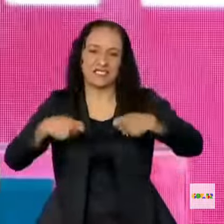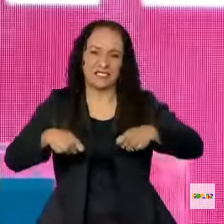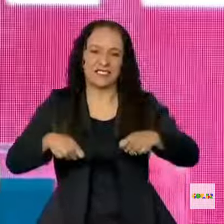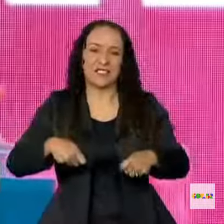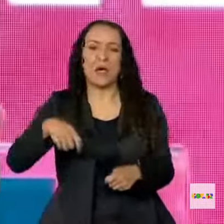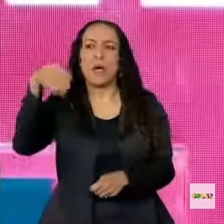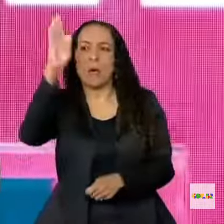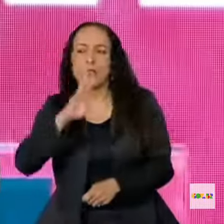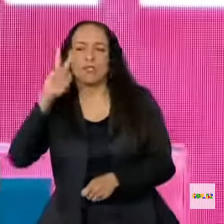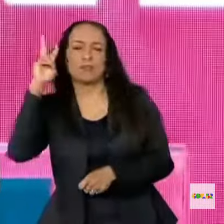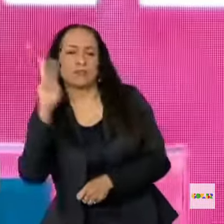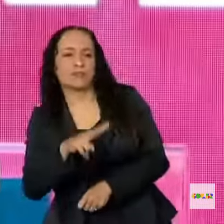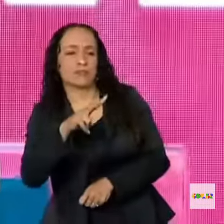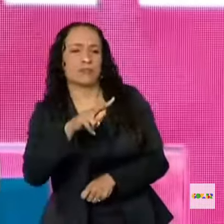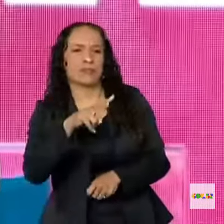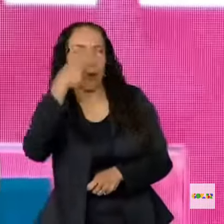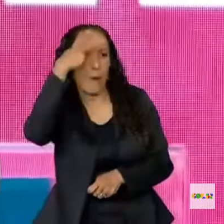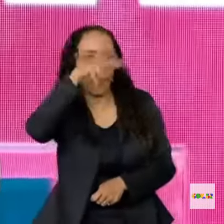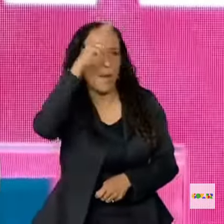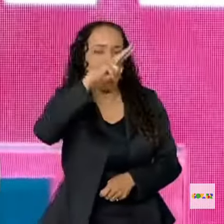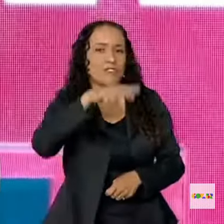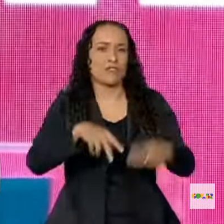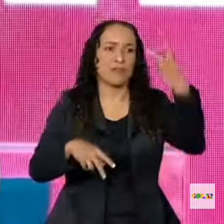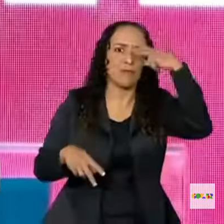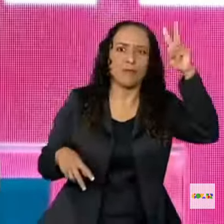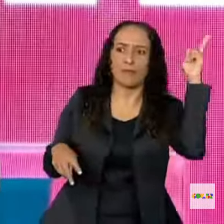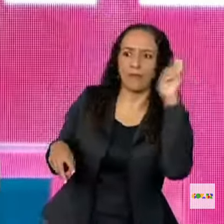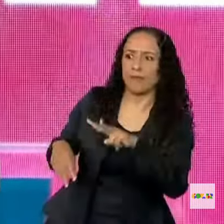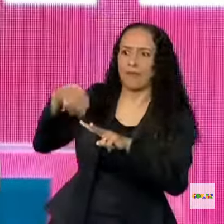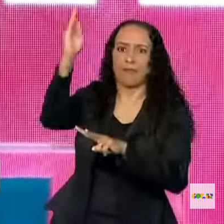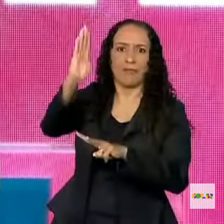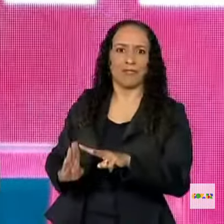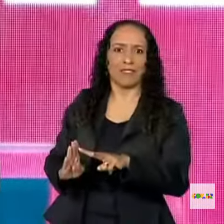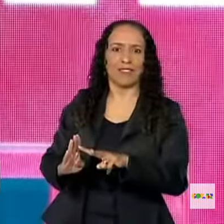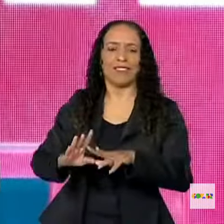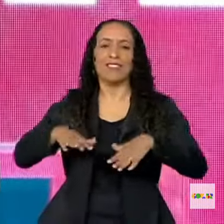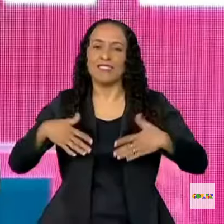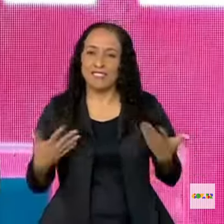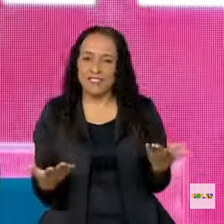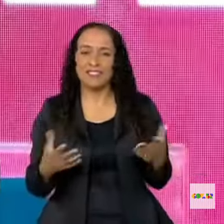pro México e o México olhar para Mais Brasil se